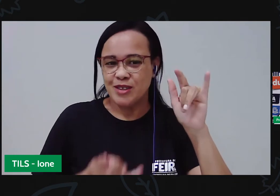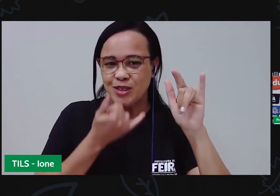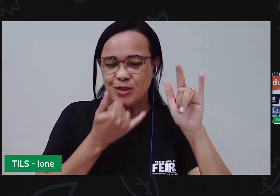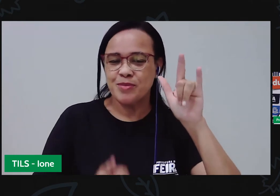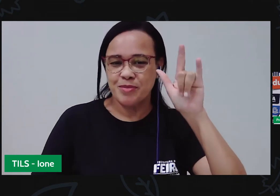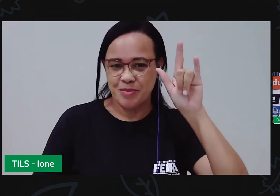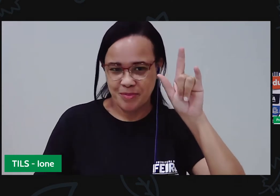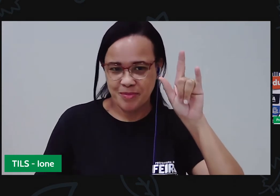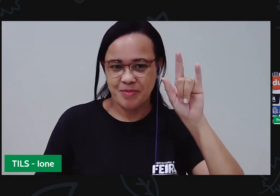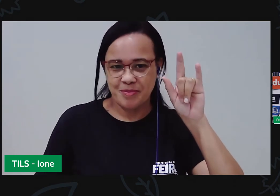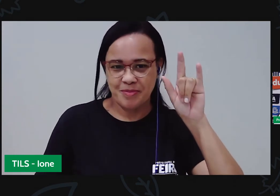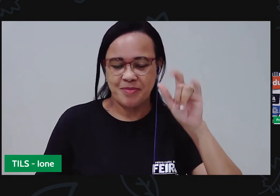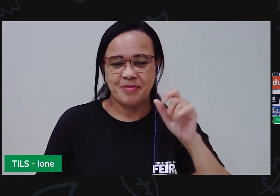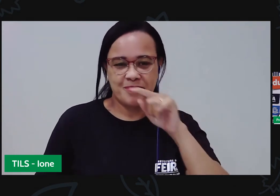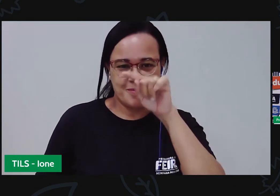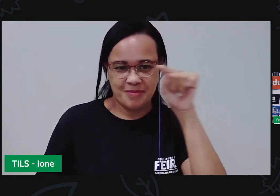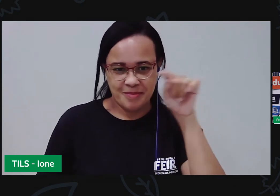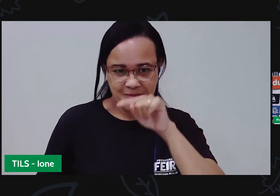Z